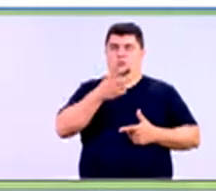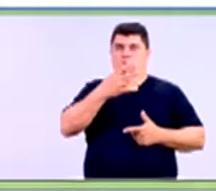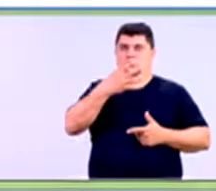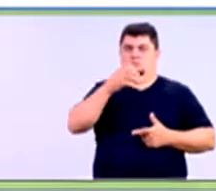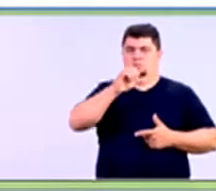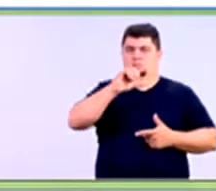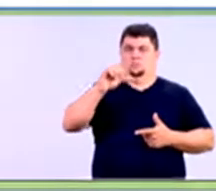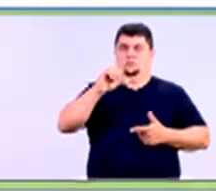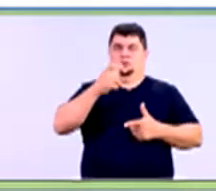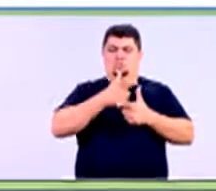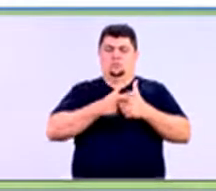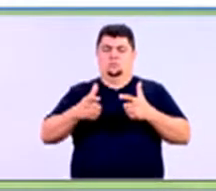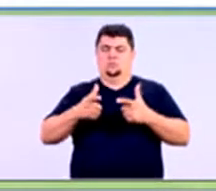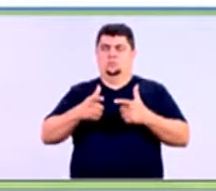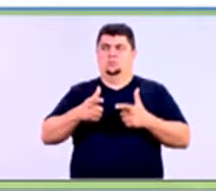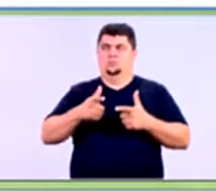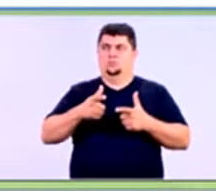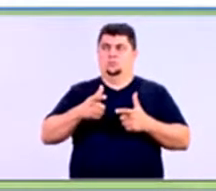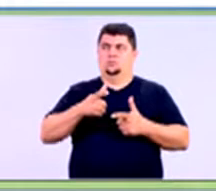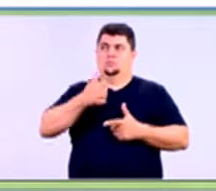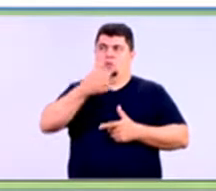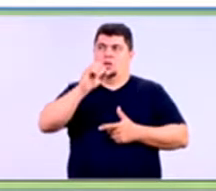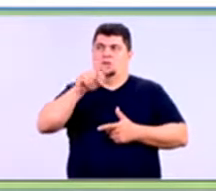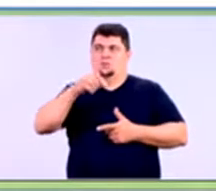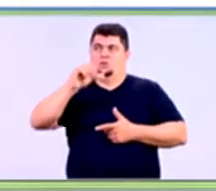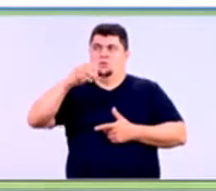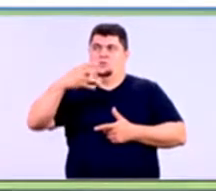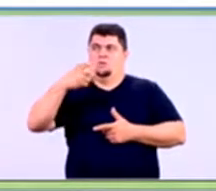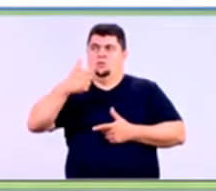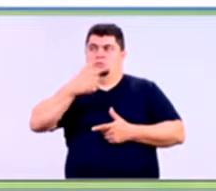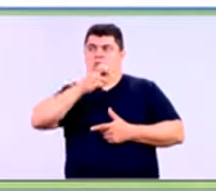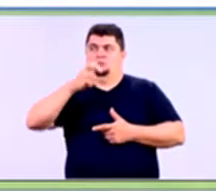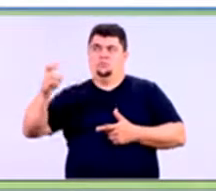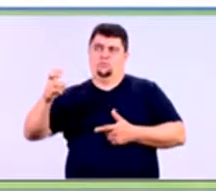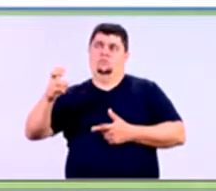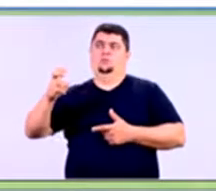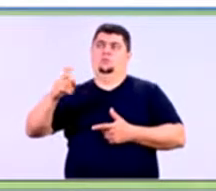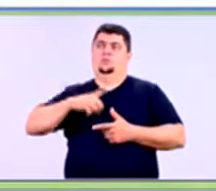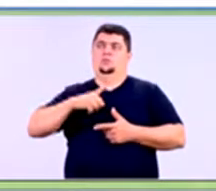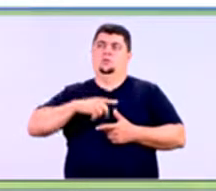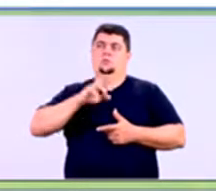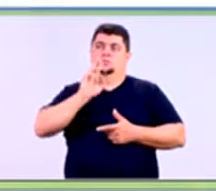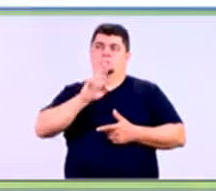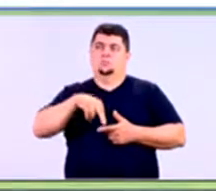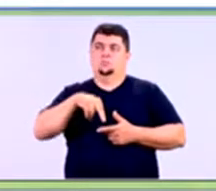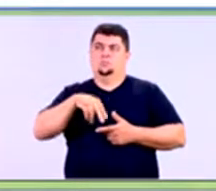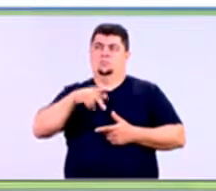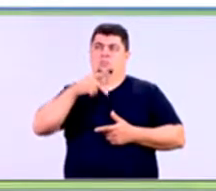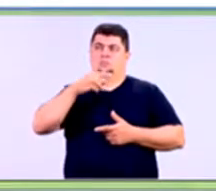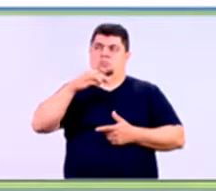2.499 dividindo por esse valor. Que dividindo vai dar uma prestação de R$